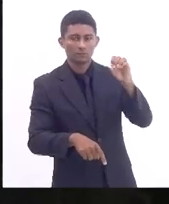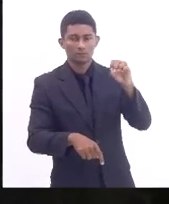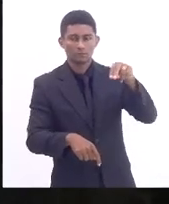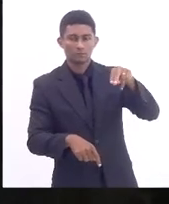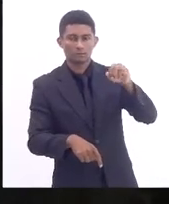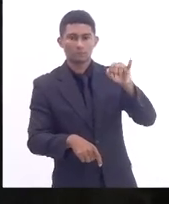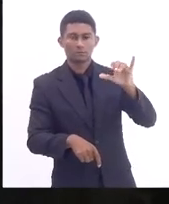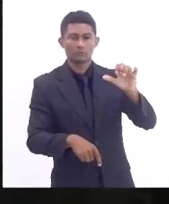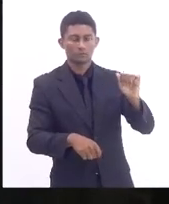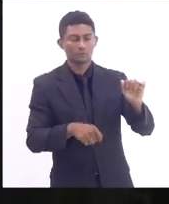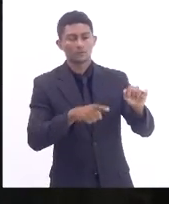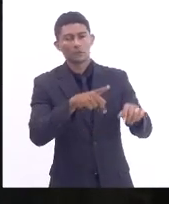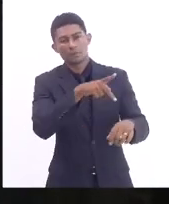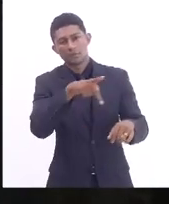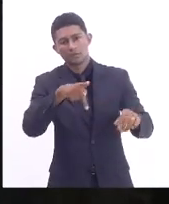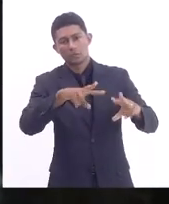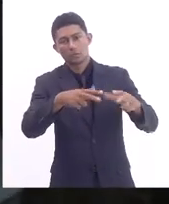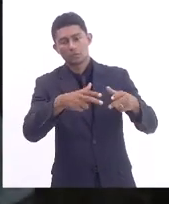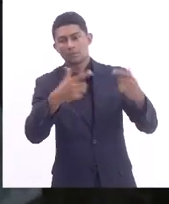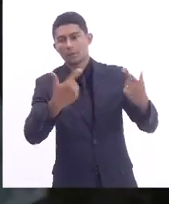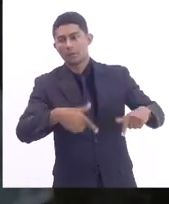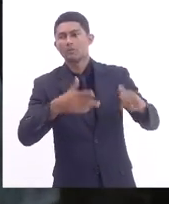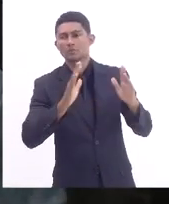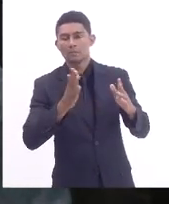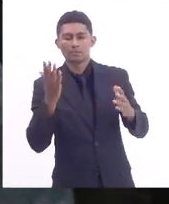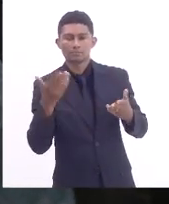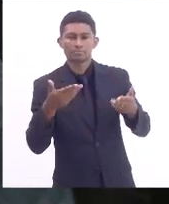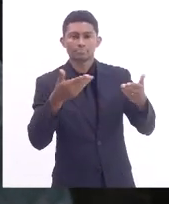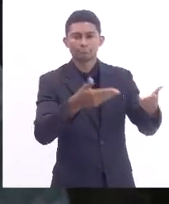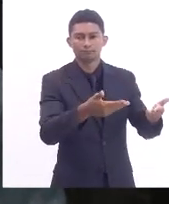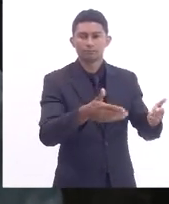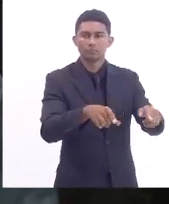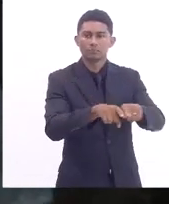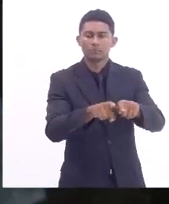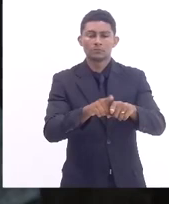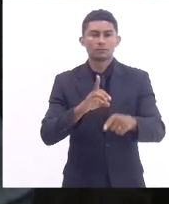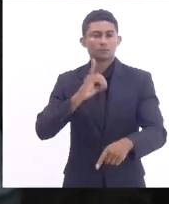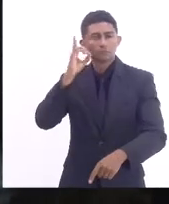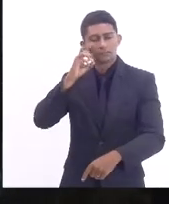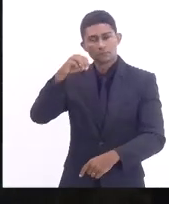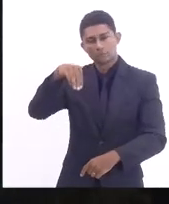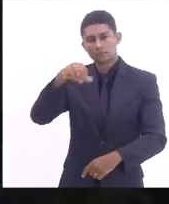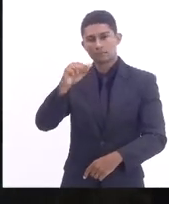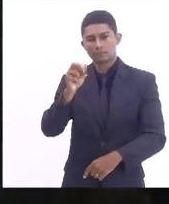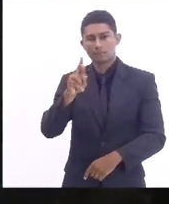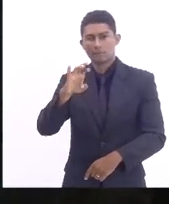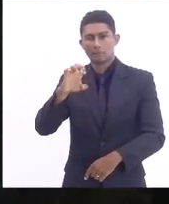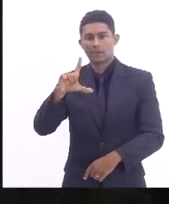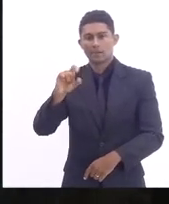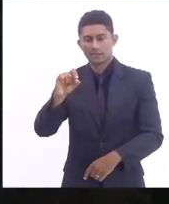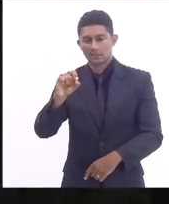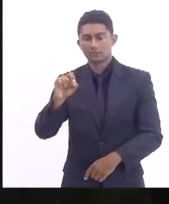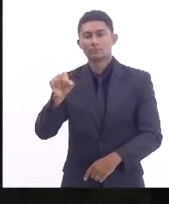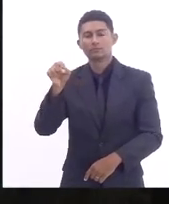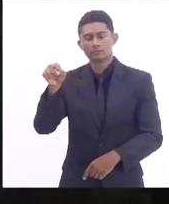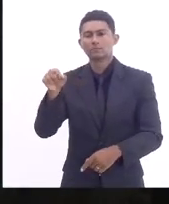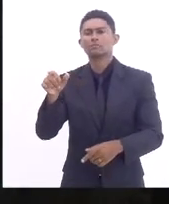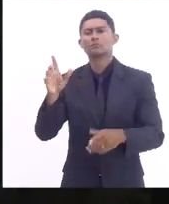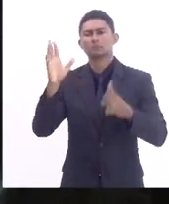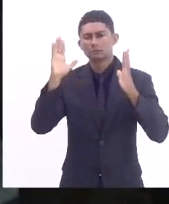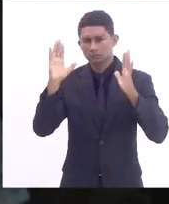Francisco presidente da Comissão de trabalho que já nos recebeu o deputado Marcelo cabeleireiro que já teve